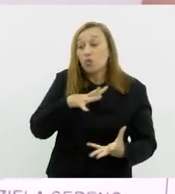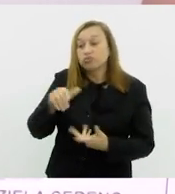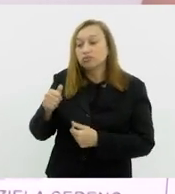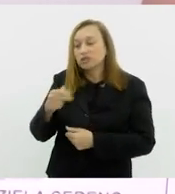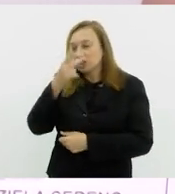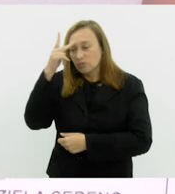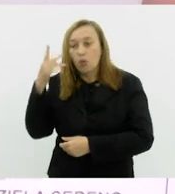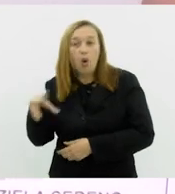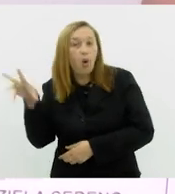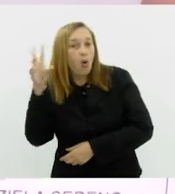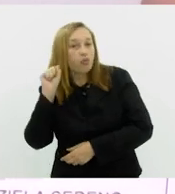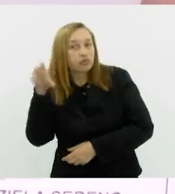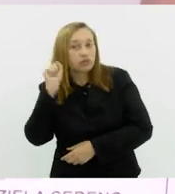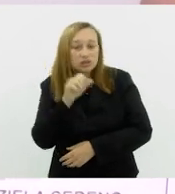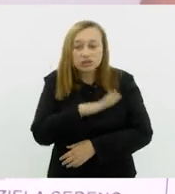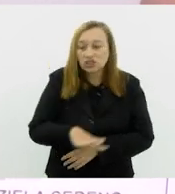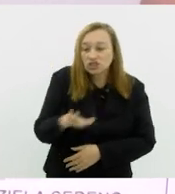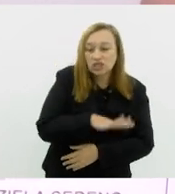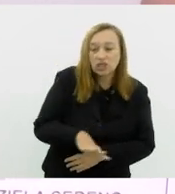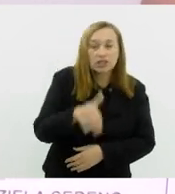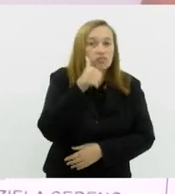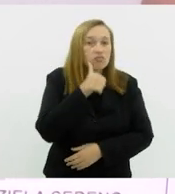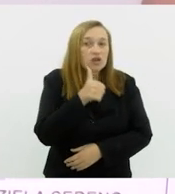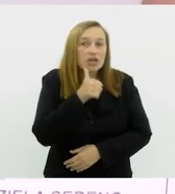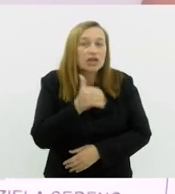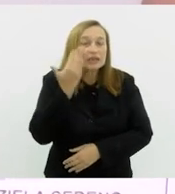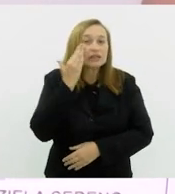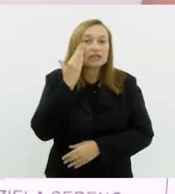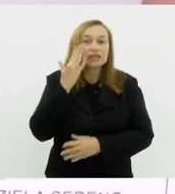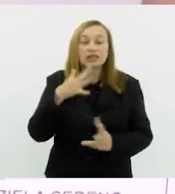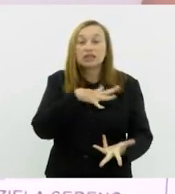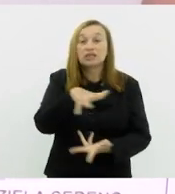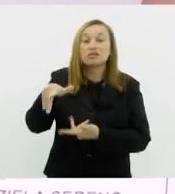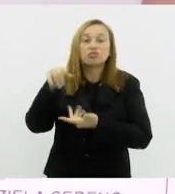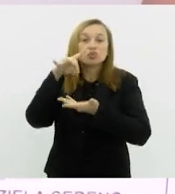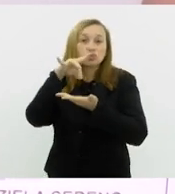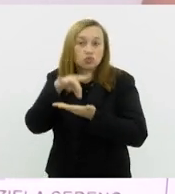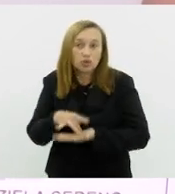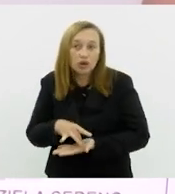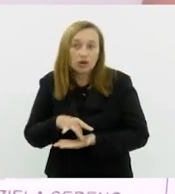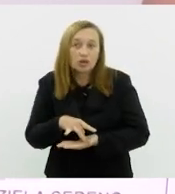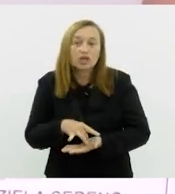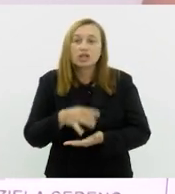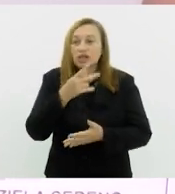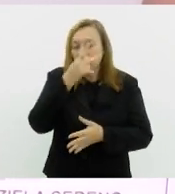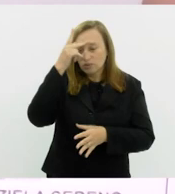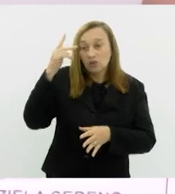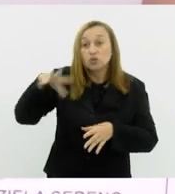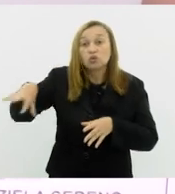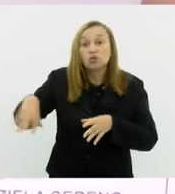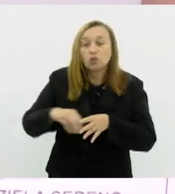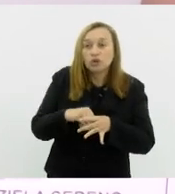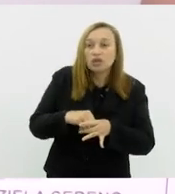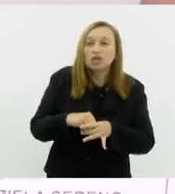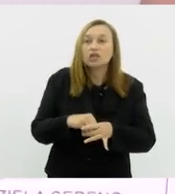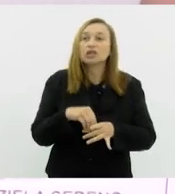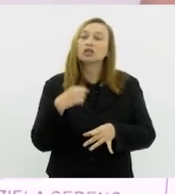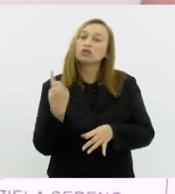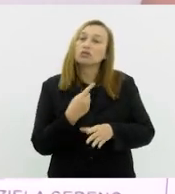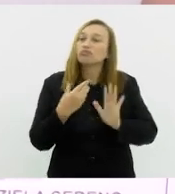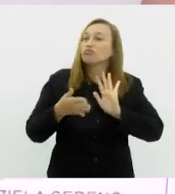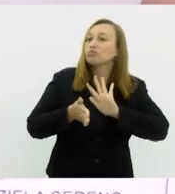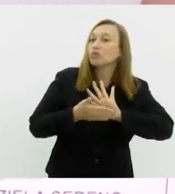essas crianças, ouvindo essas mulheres, entendendo esse mundo real que essas pessoas estão inseridas, que a gente vai